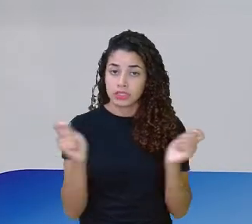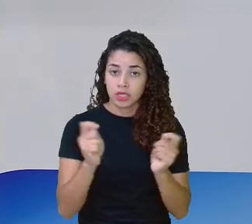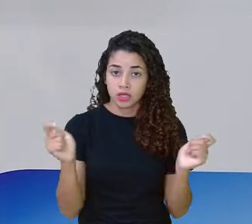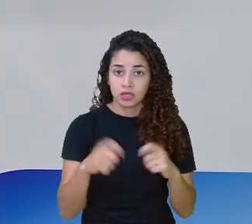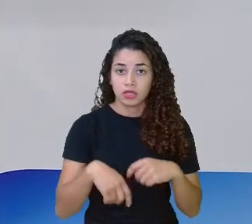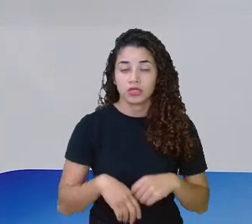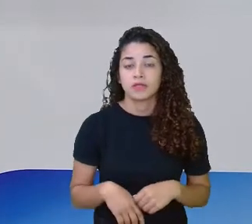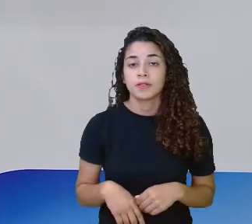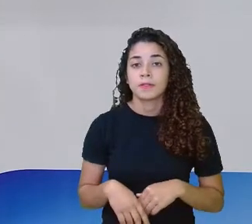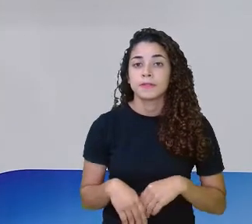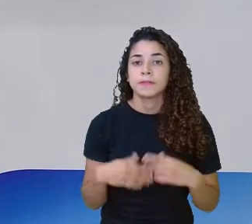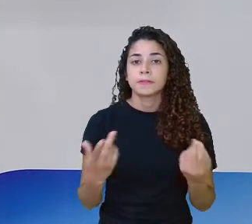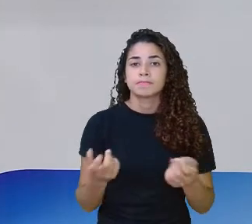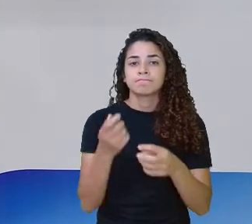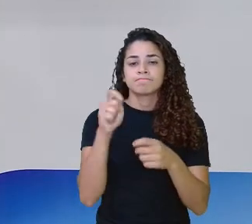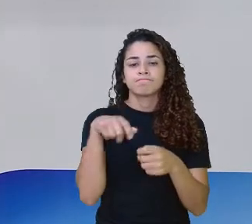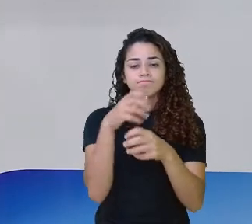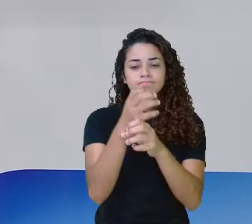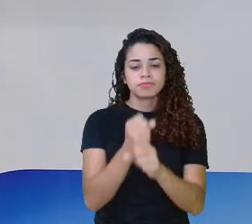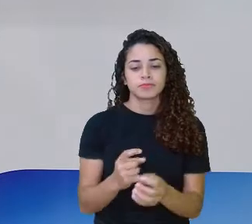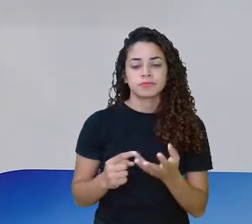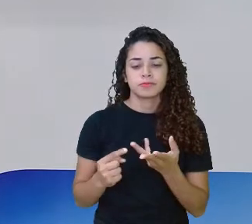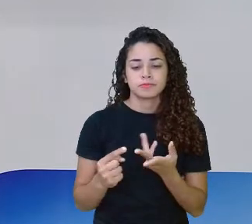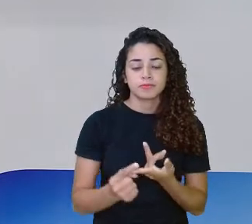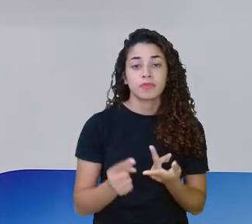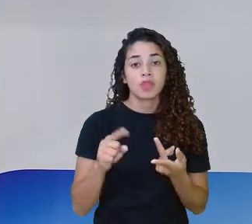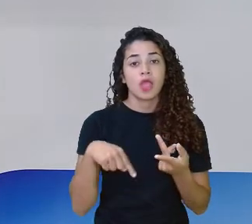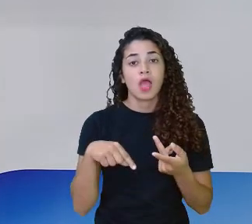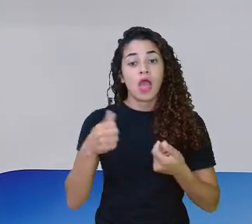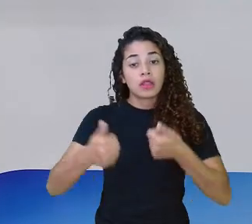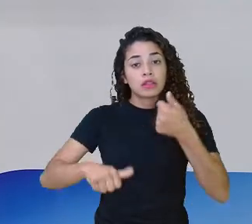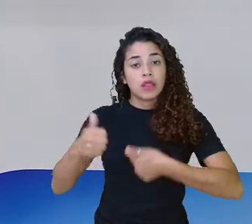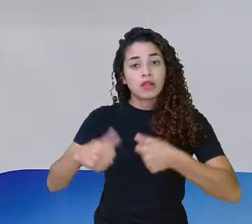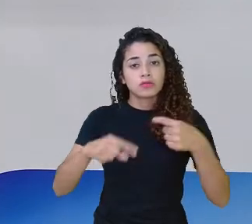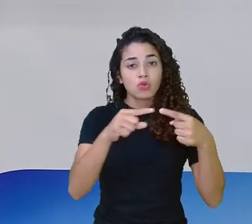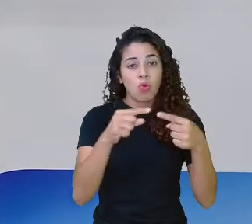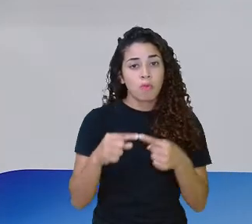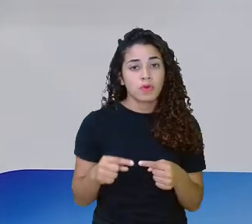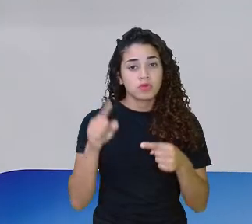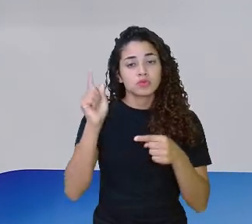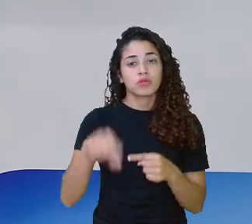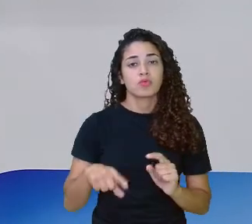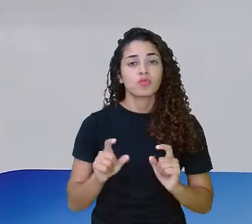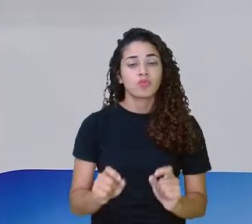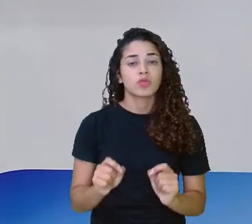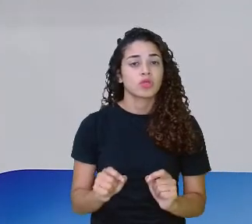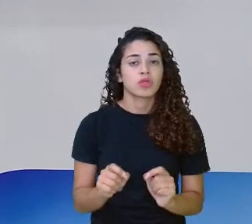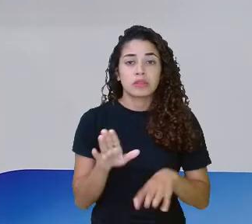certo? Eu posso ir contando, análise combinatória, dependendo do valor, eu vou